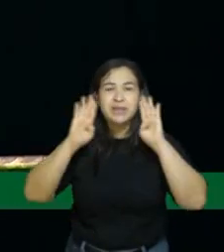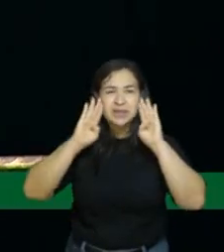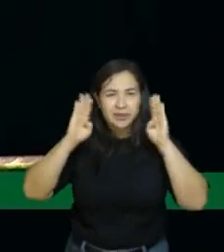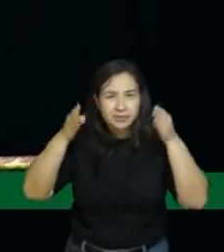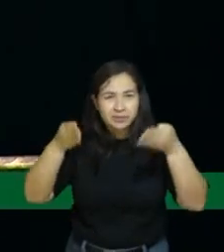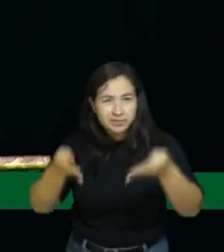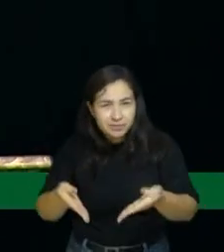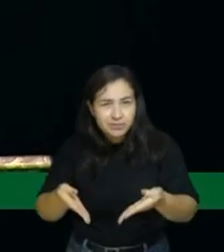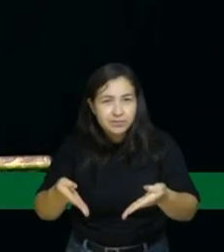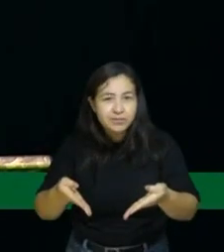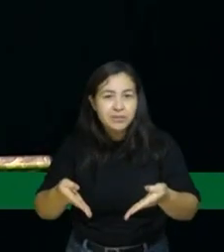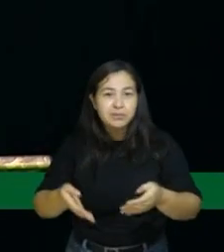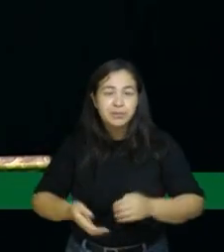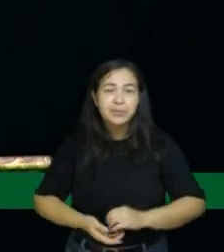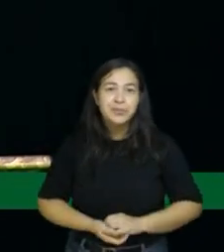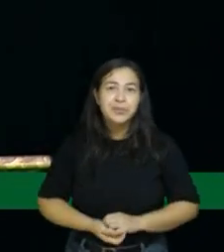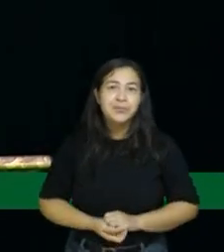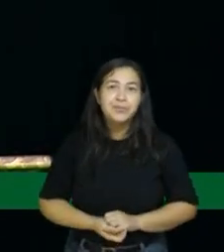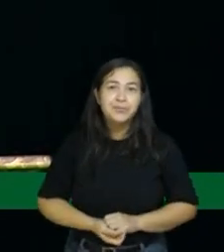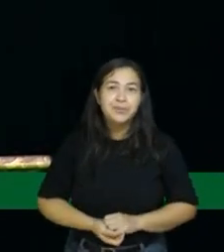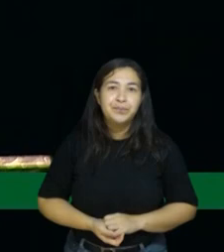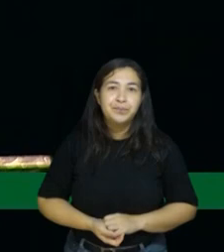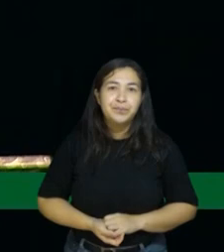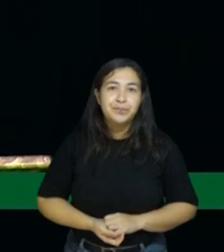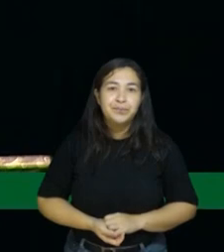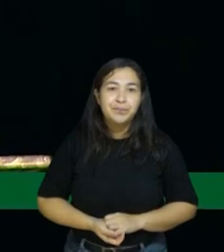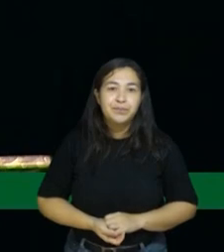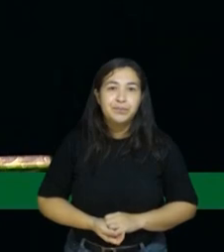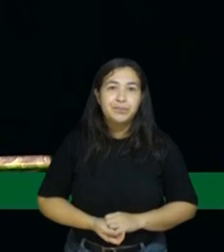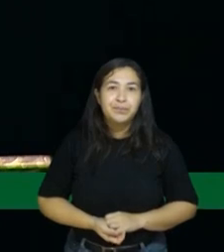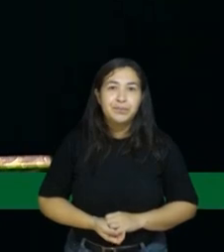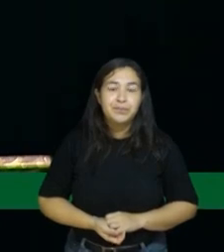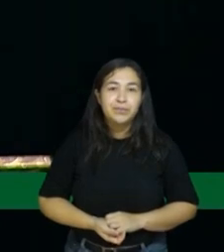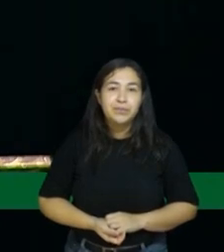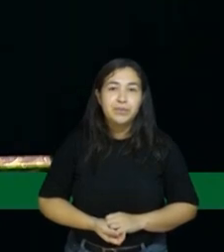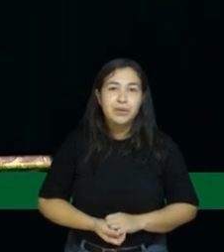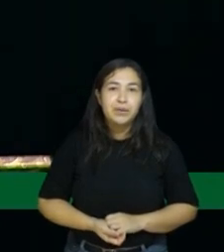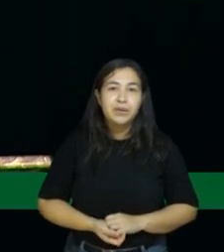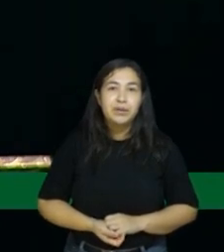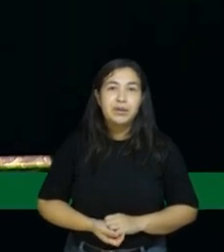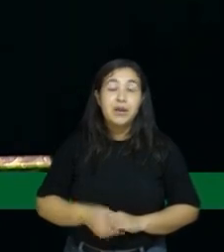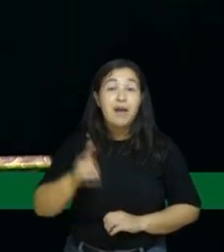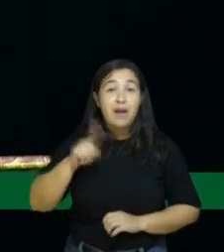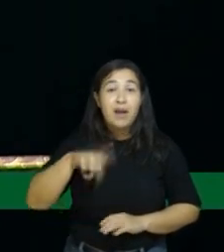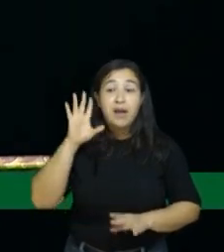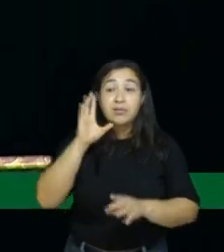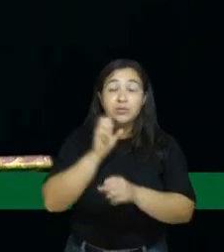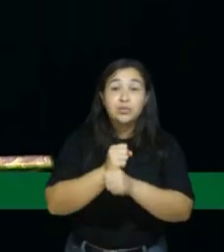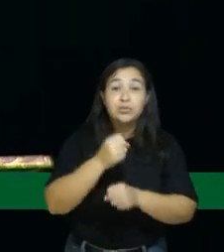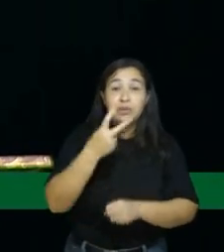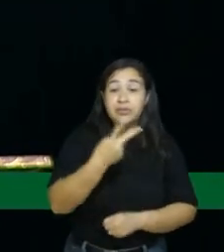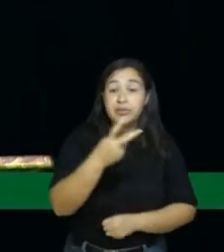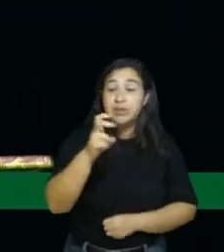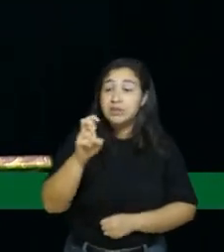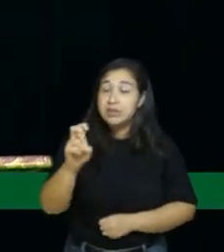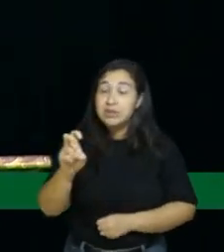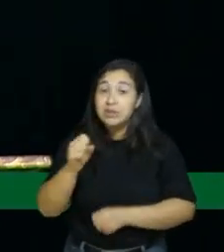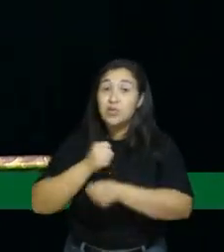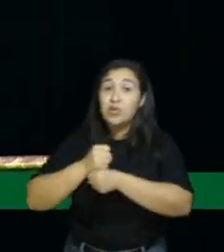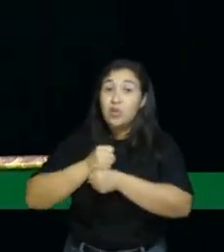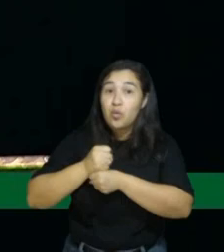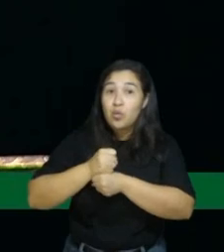Santa Catarina mas para falar também eu preciso voltar um pouco na minha história são 25 anos no paradesporto